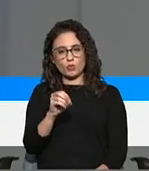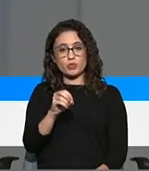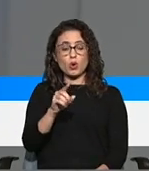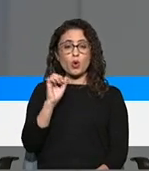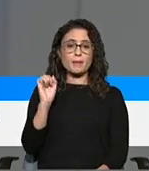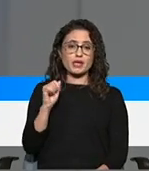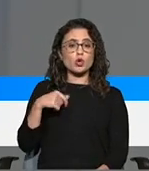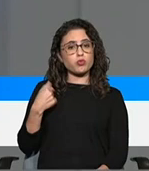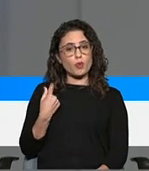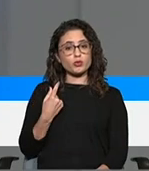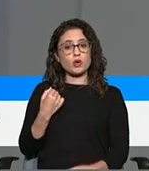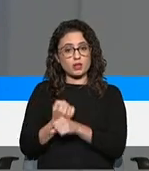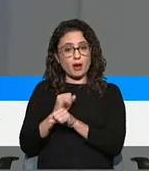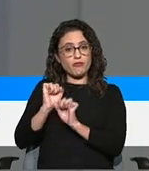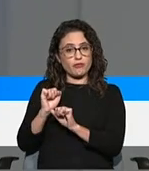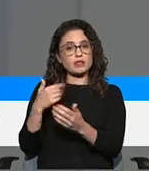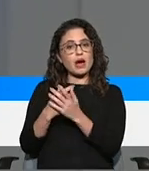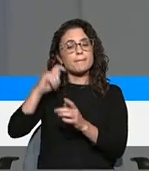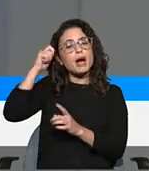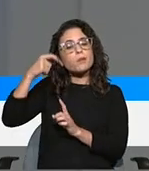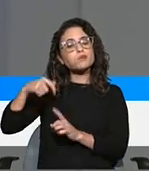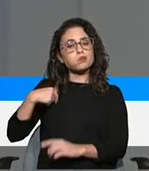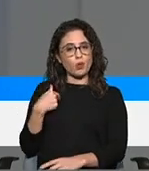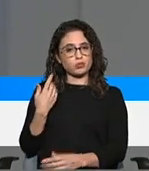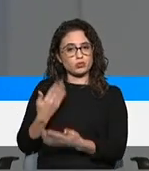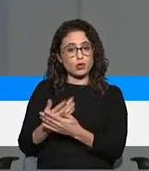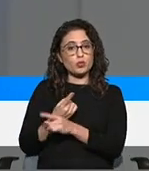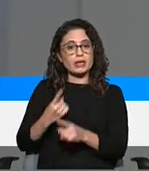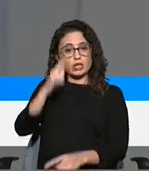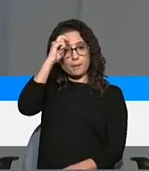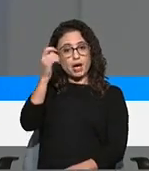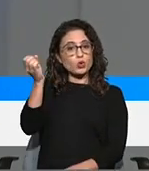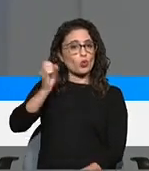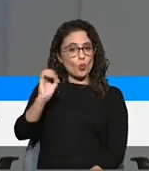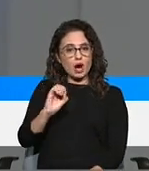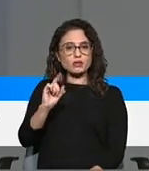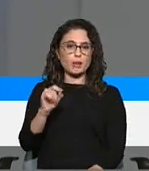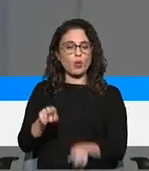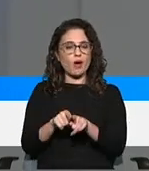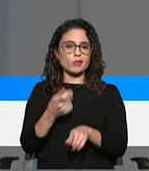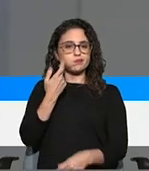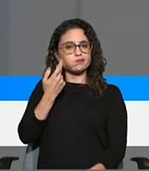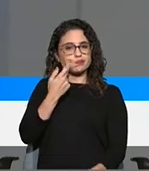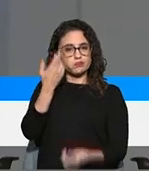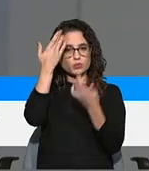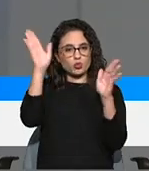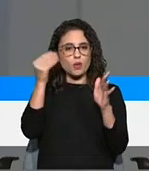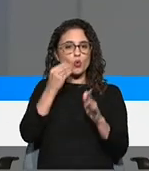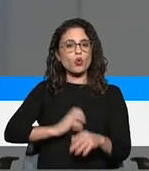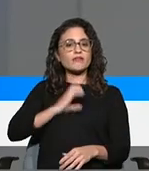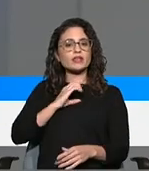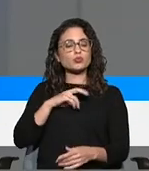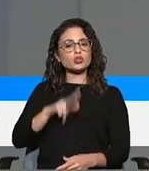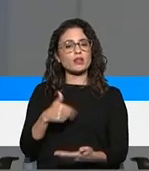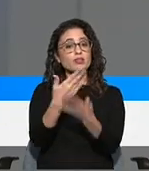ação exatamente pelo facto de não ter respeito e ter uma arrogância democrática com a confiança que os portugueses lhe deram